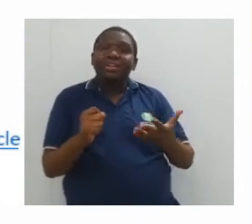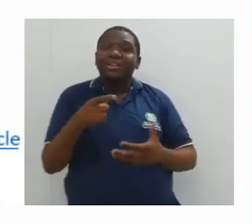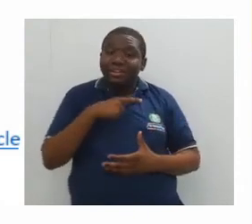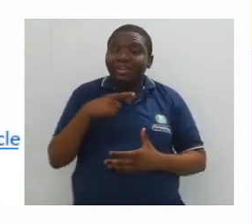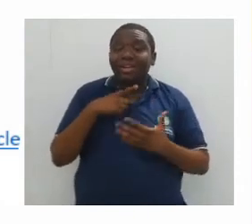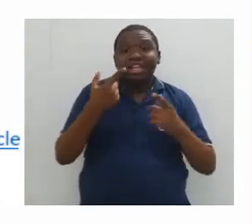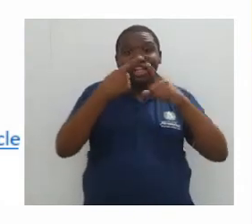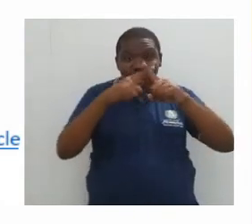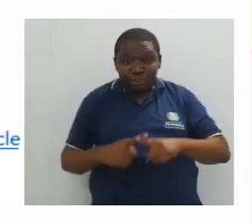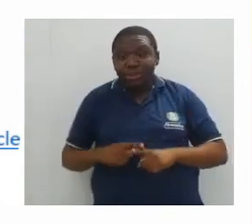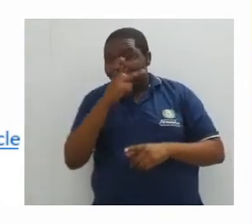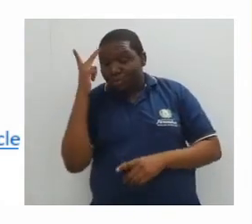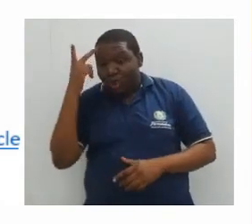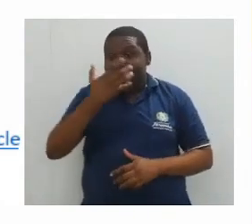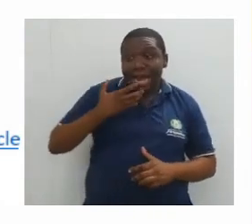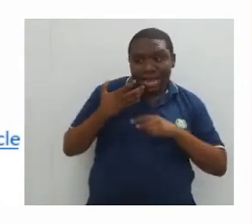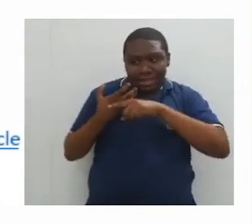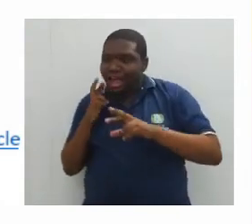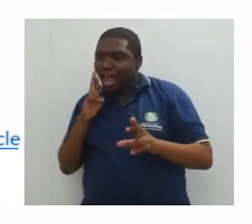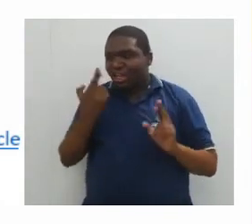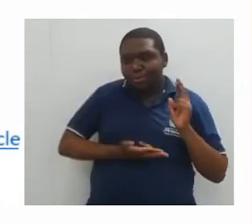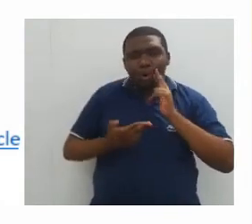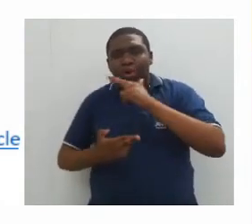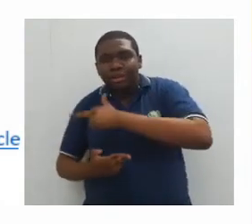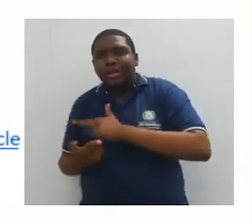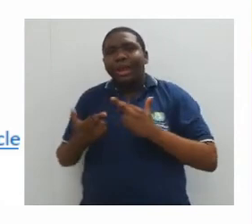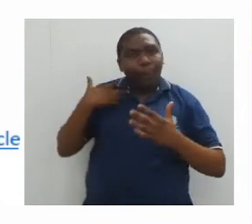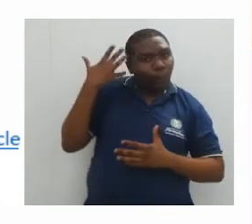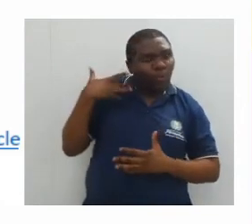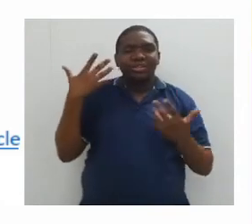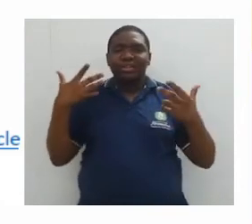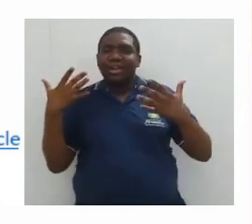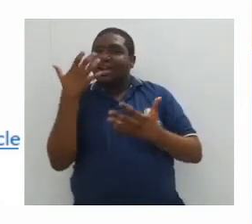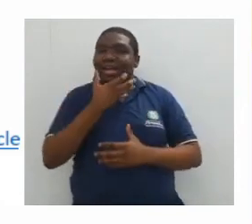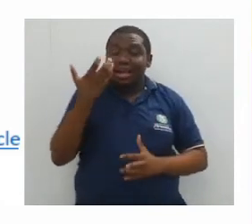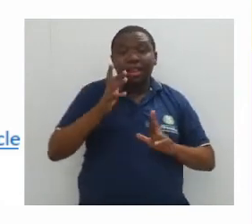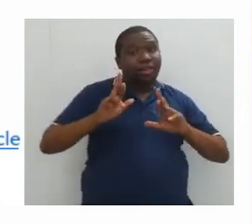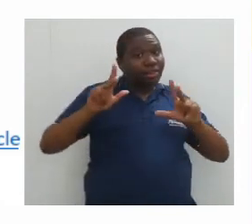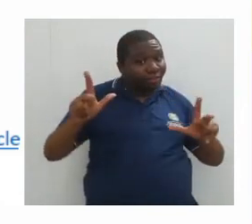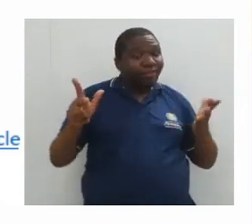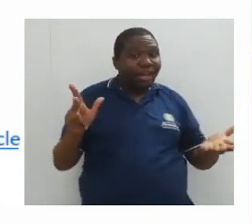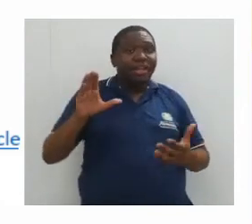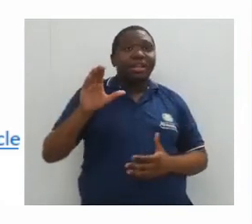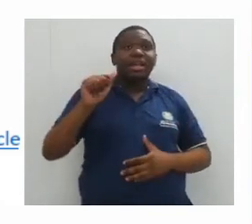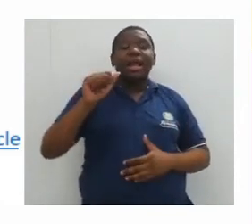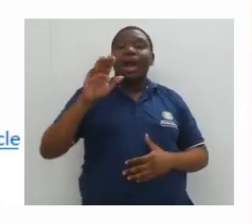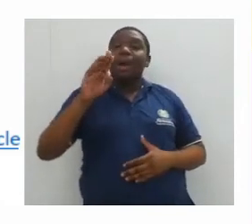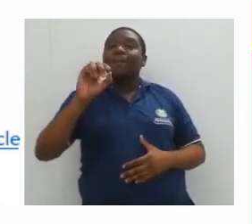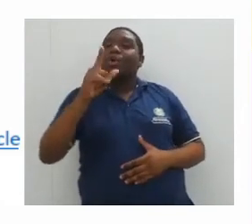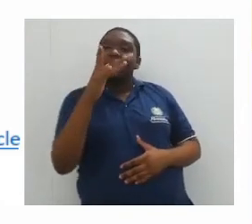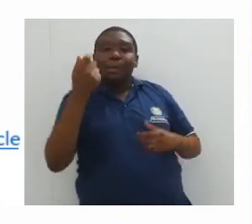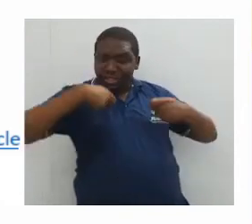essa disputa quando tem um ou outro cantador dessas emboladas daí. Diferentemente do caboclinho, não precisa de